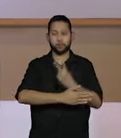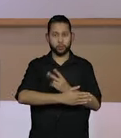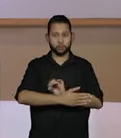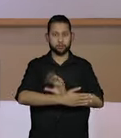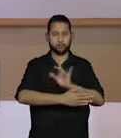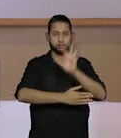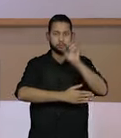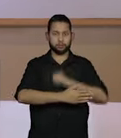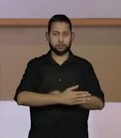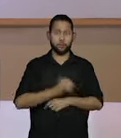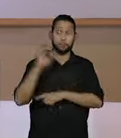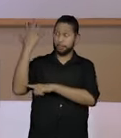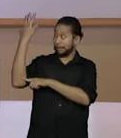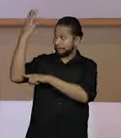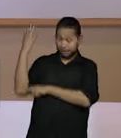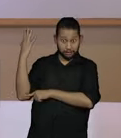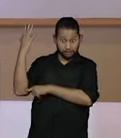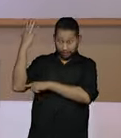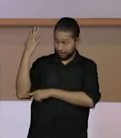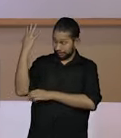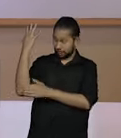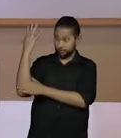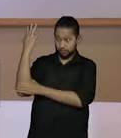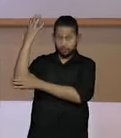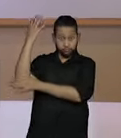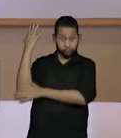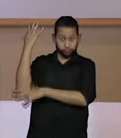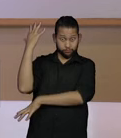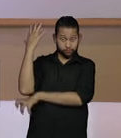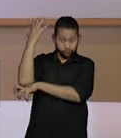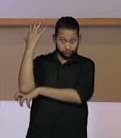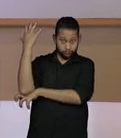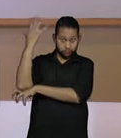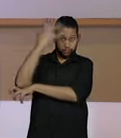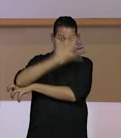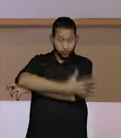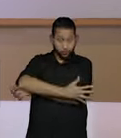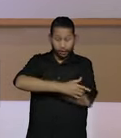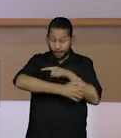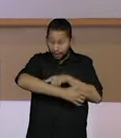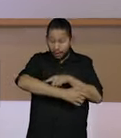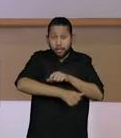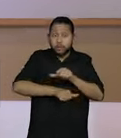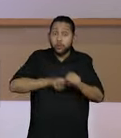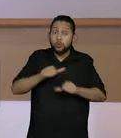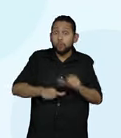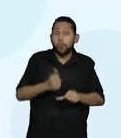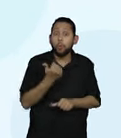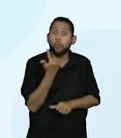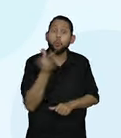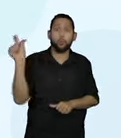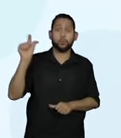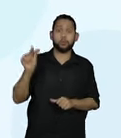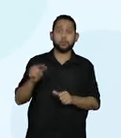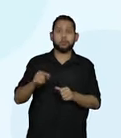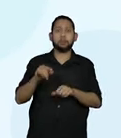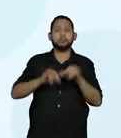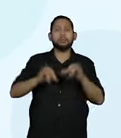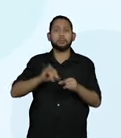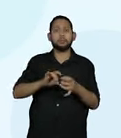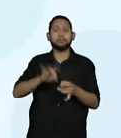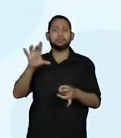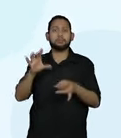era antes e passou a ser novos materiais. Transformação química, onde a gente encontra